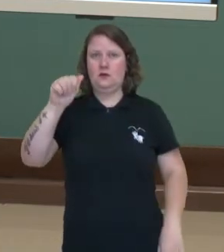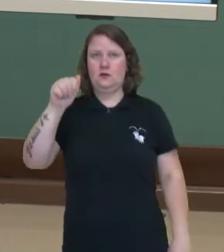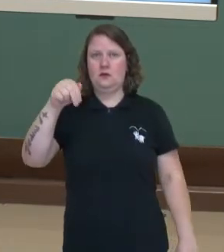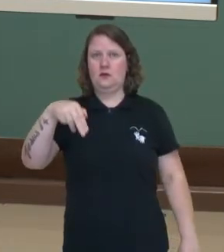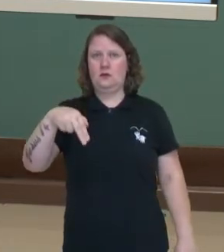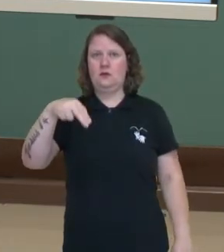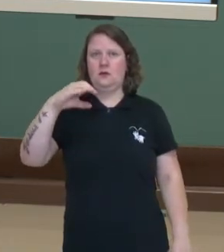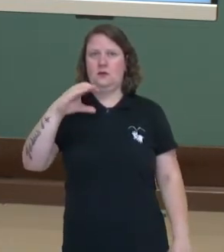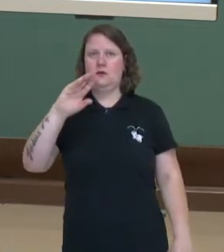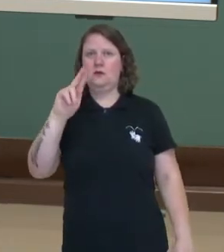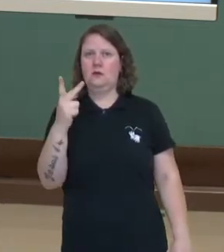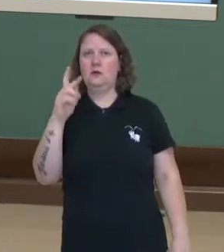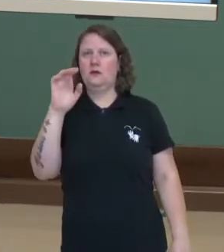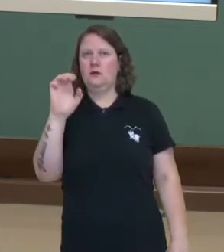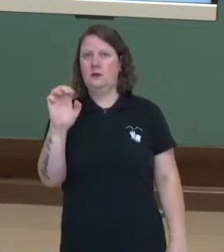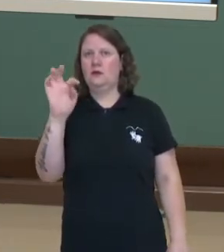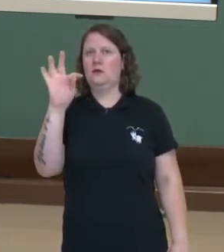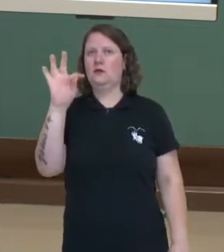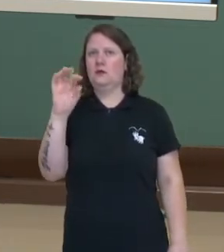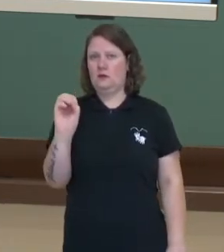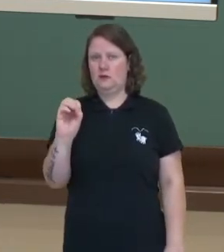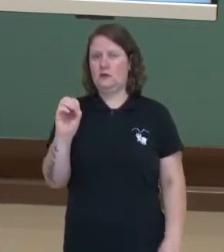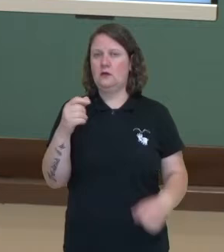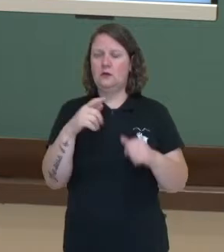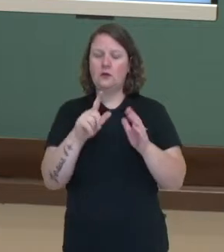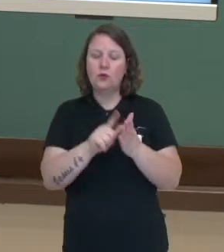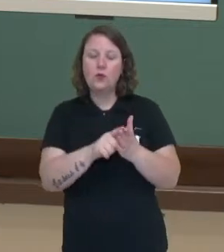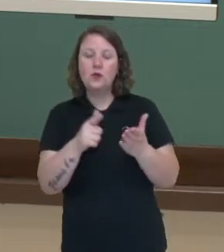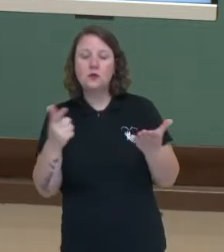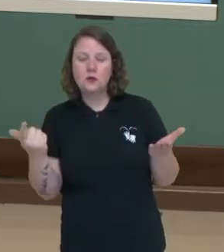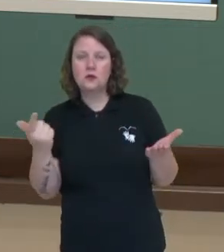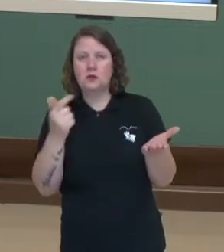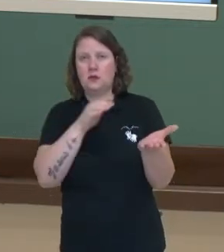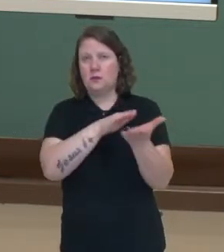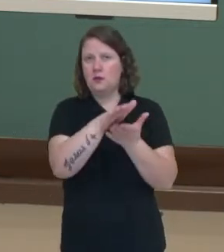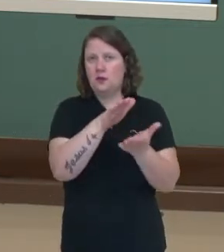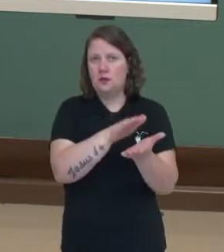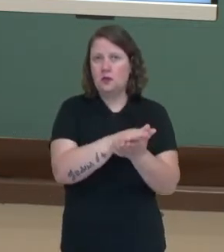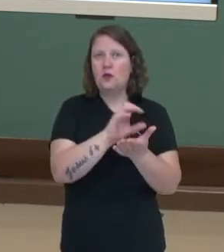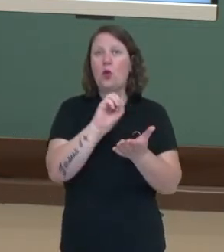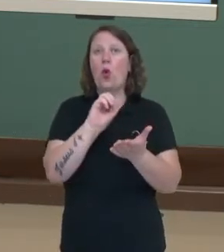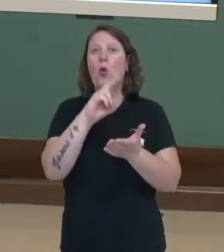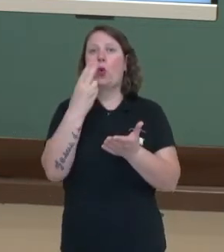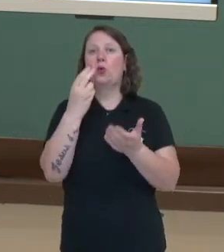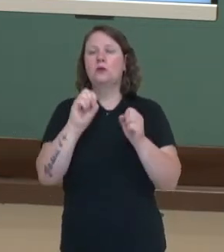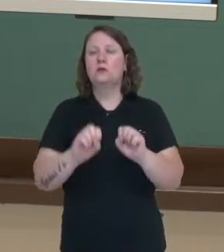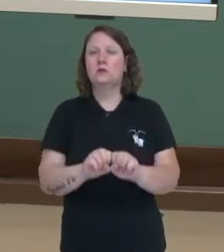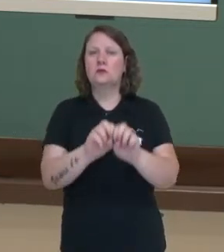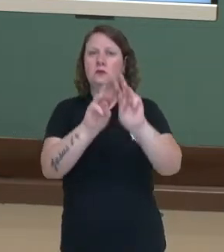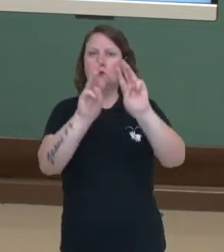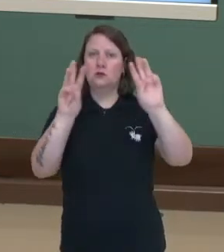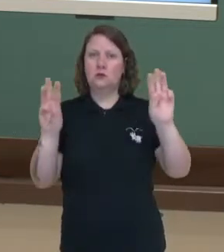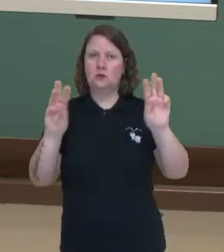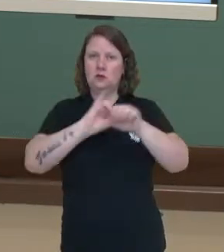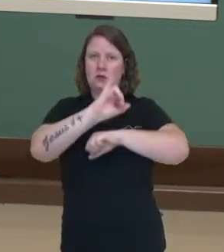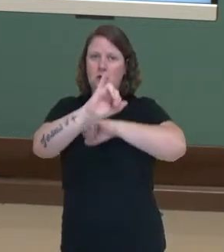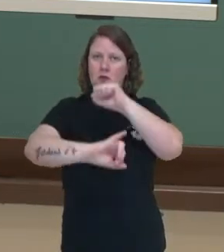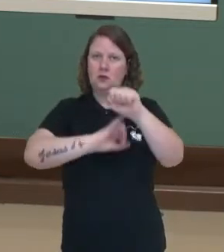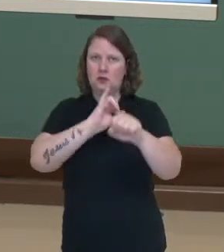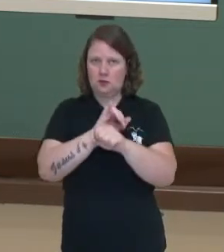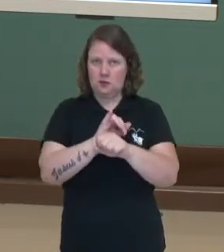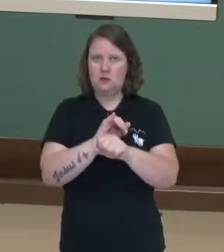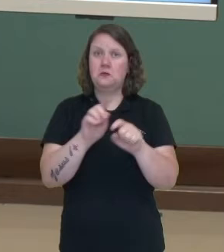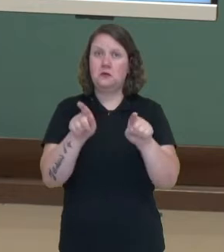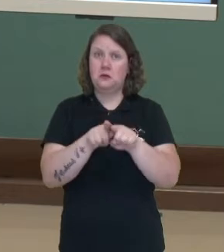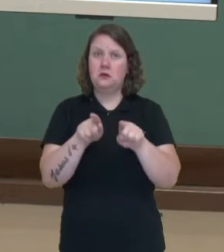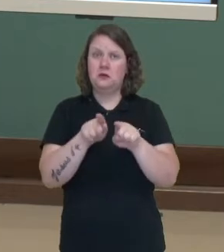texto jornalístico em que encontramos em jornais impressos ou em sites da internet, também jornais